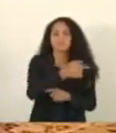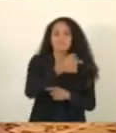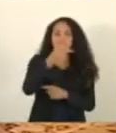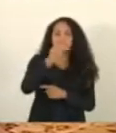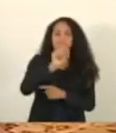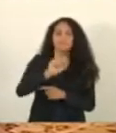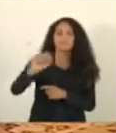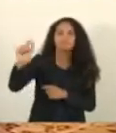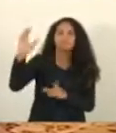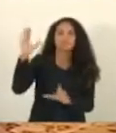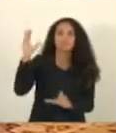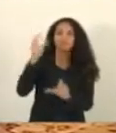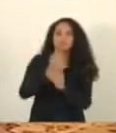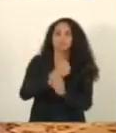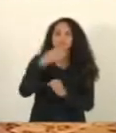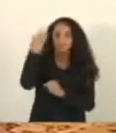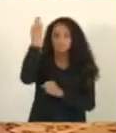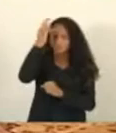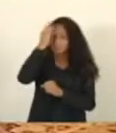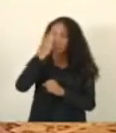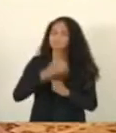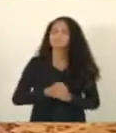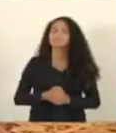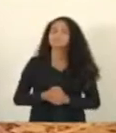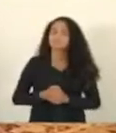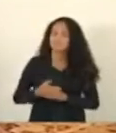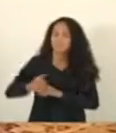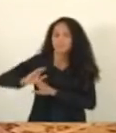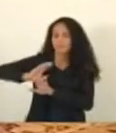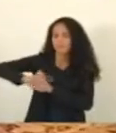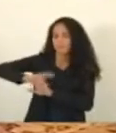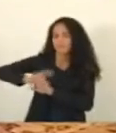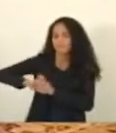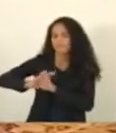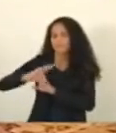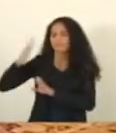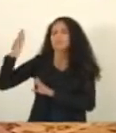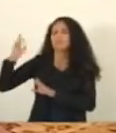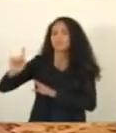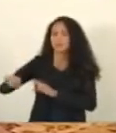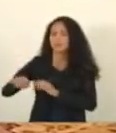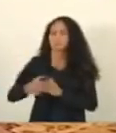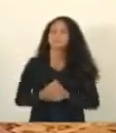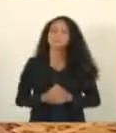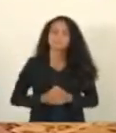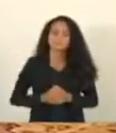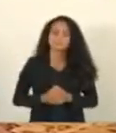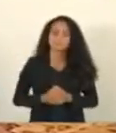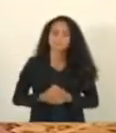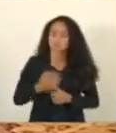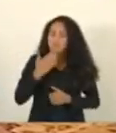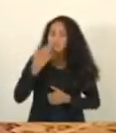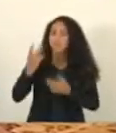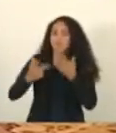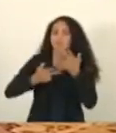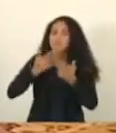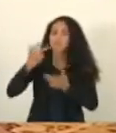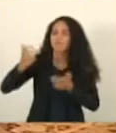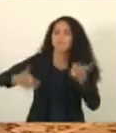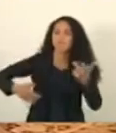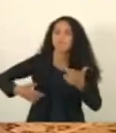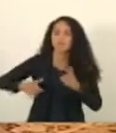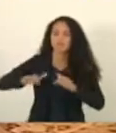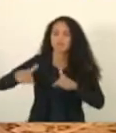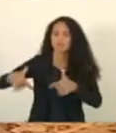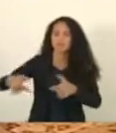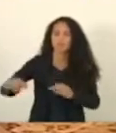77 municípios. Então, a hipocrisia é muito grande quando se fala e não se faz. E